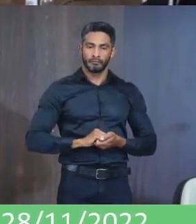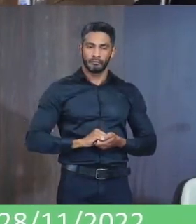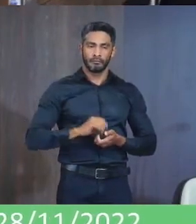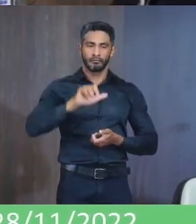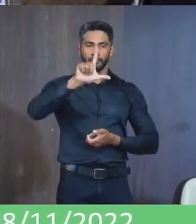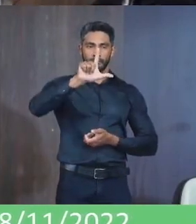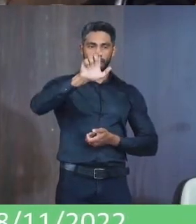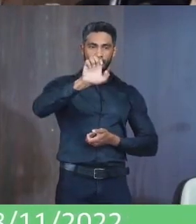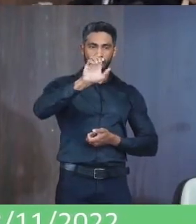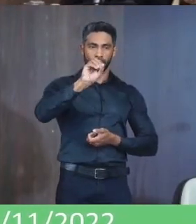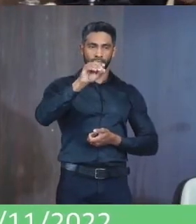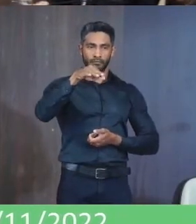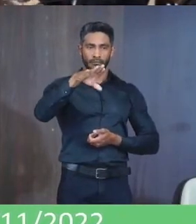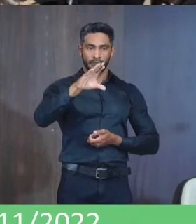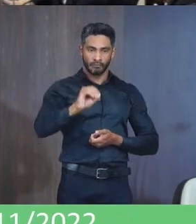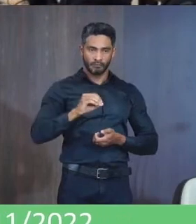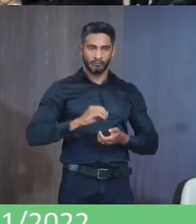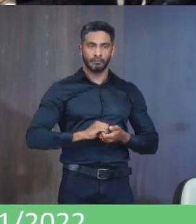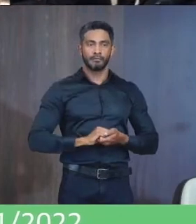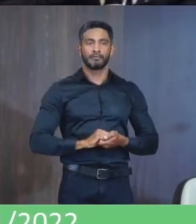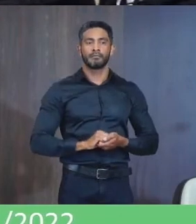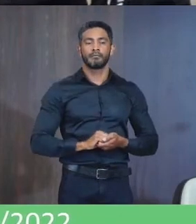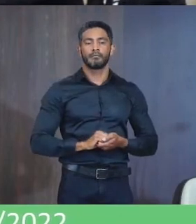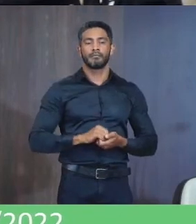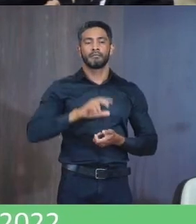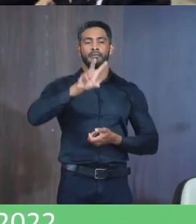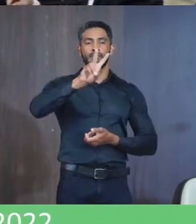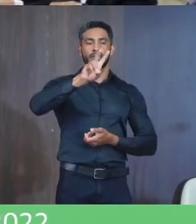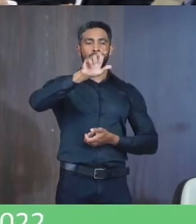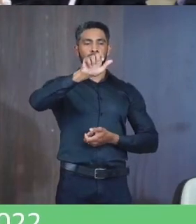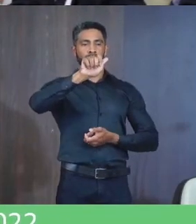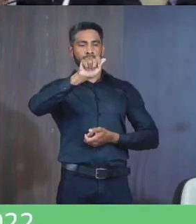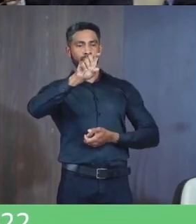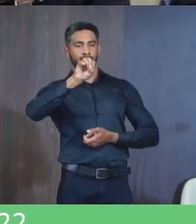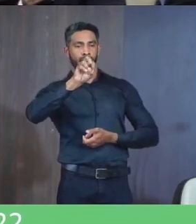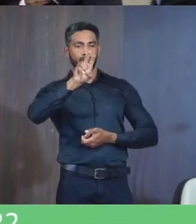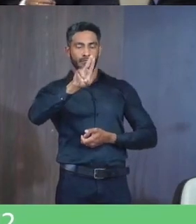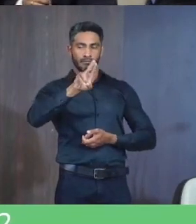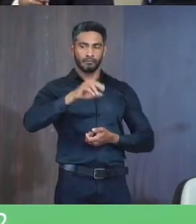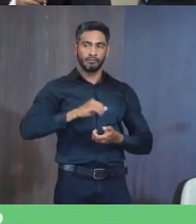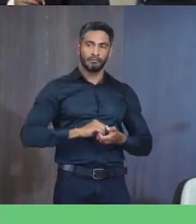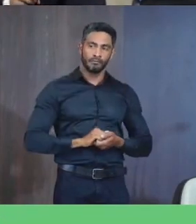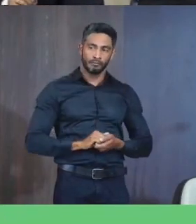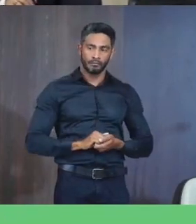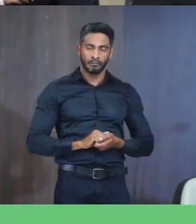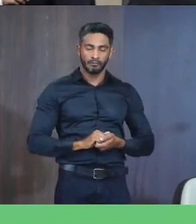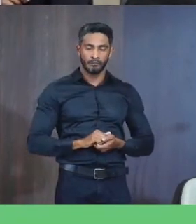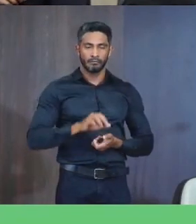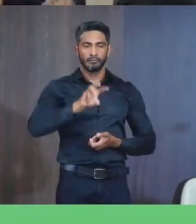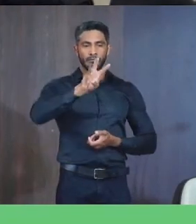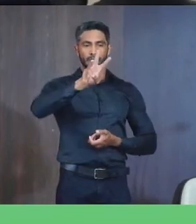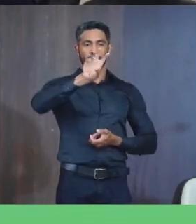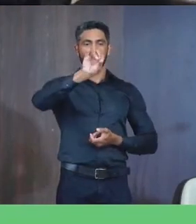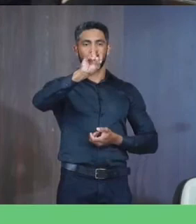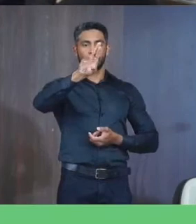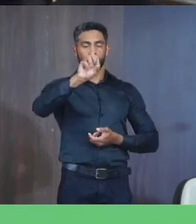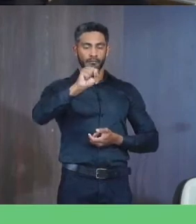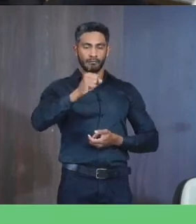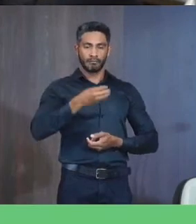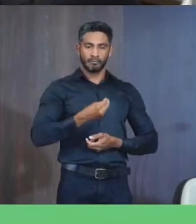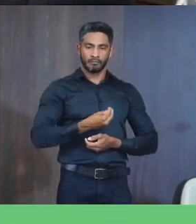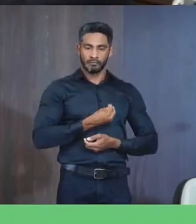Leobino Antunes De Bem Presente Valdeiro Santo Silva Uíris Carlos